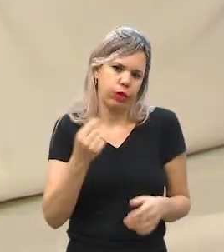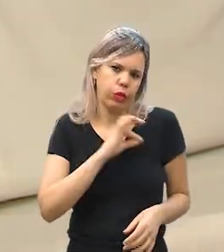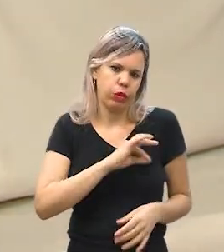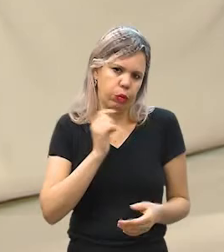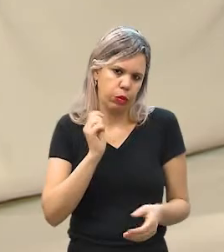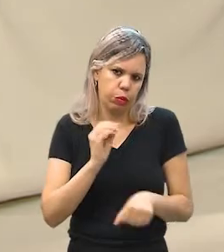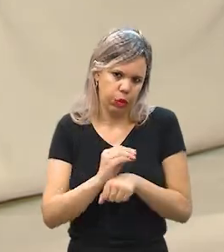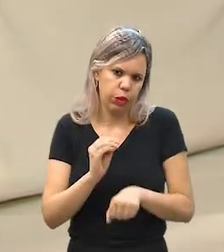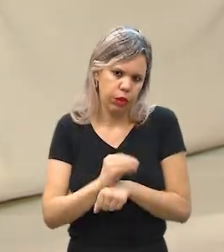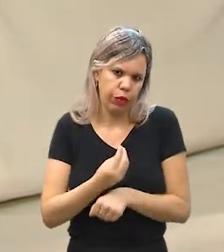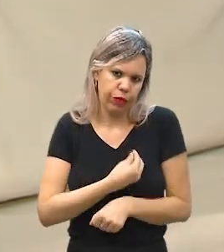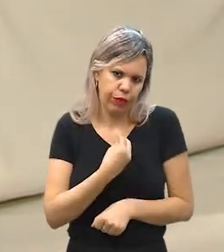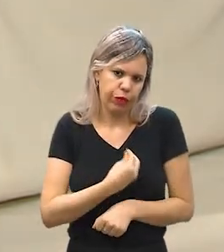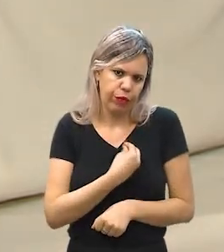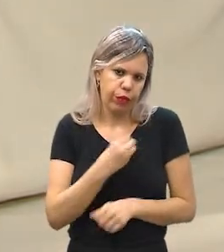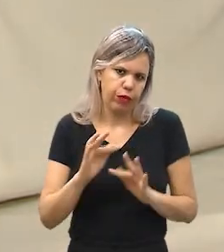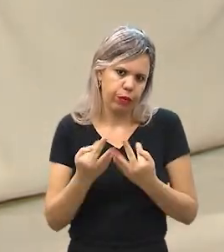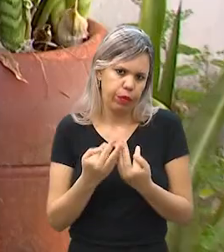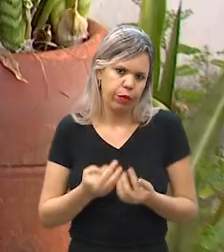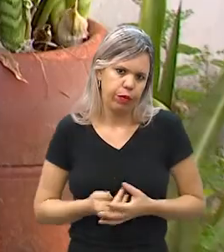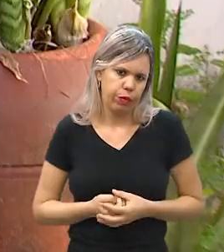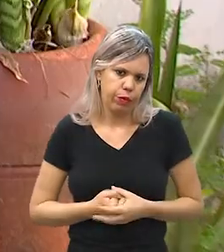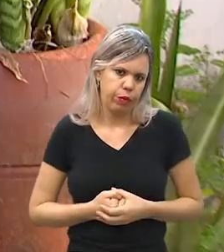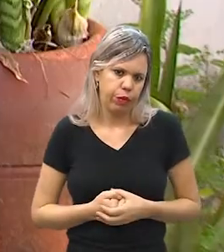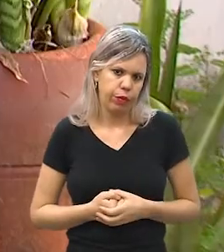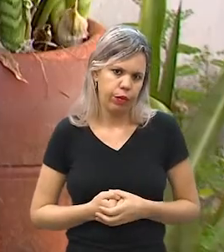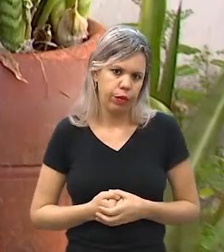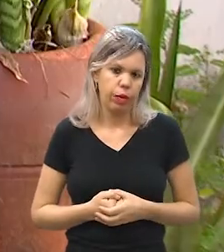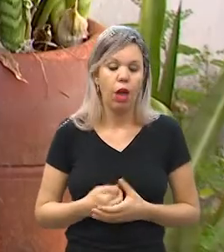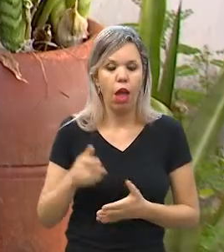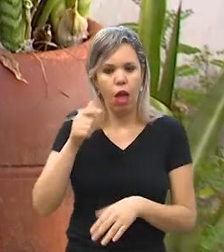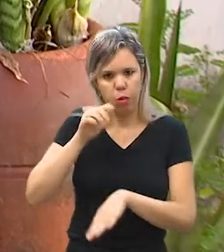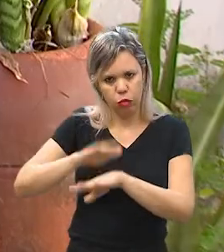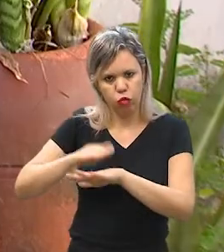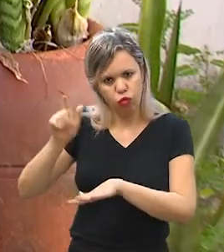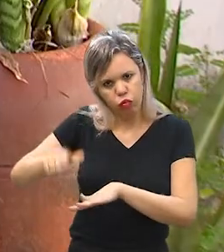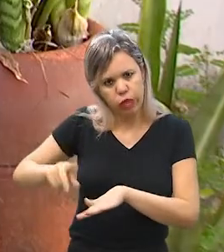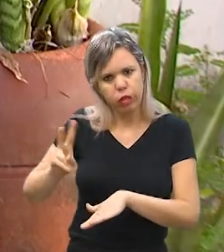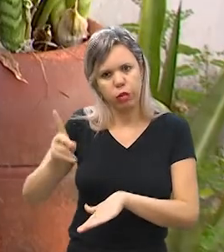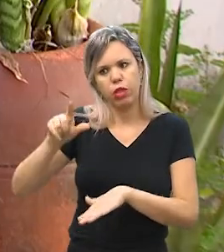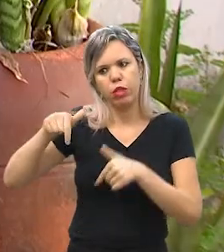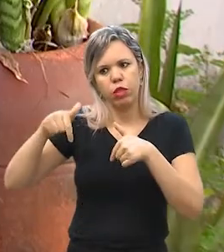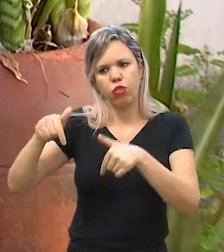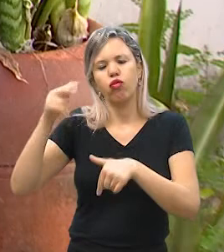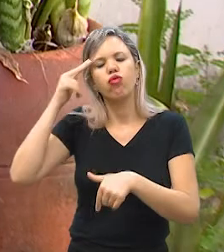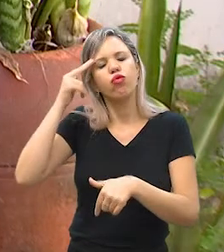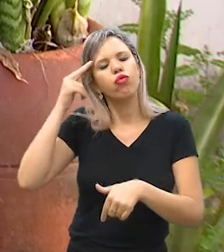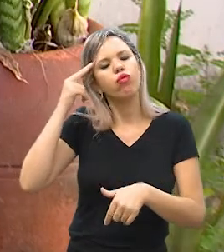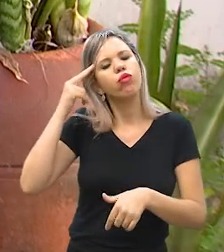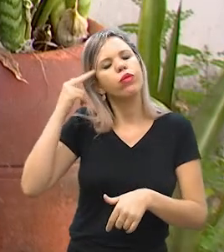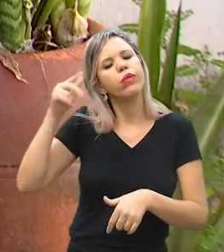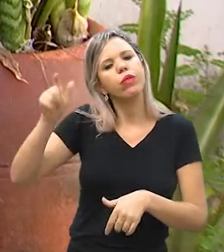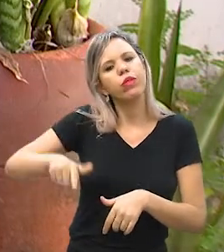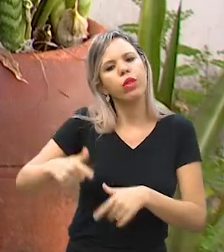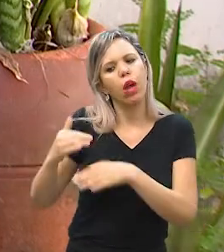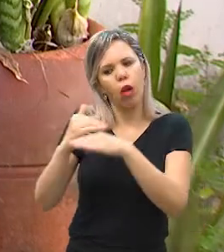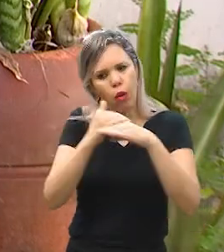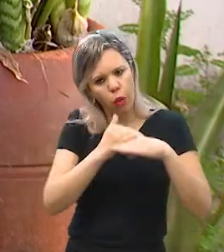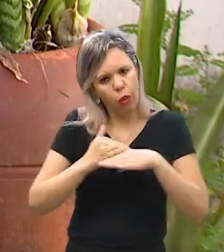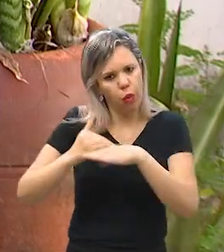se manter, né? Para manter a sua família. E a Laudelina tinha sempre esse sonho dela, que era